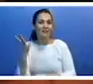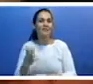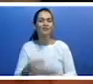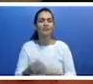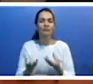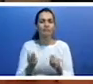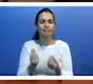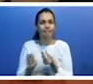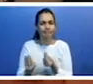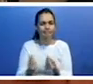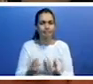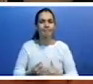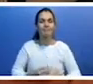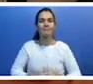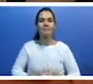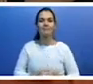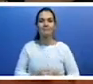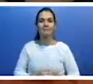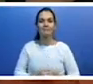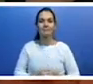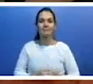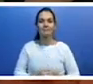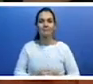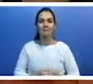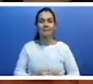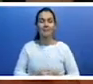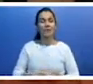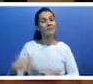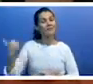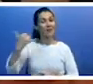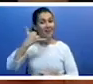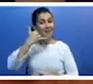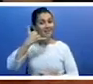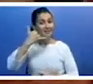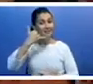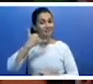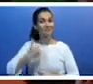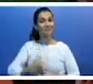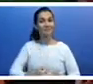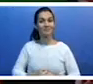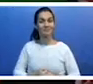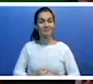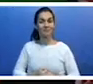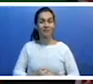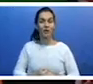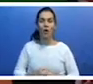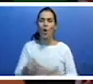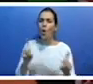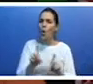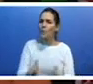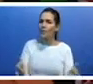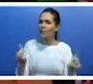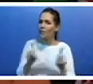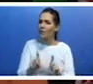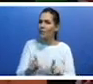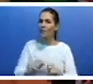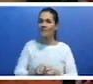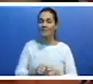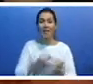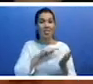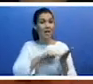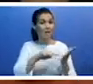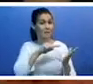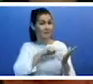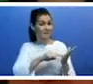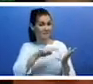texto informativo essa informação. Os aparelhos celulares, os computadores,